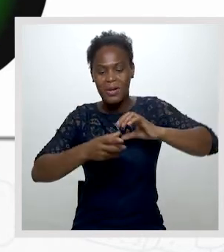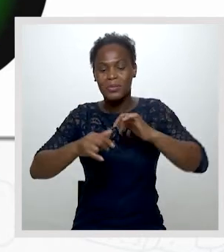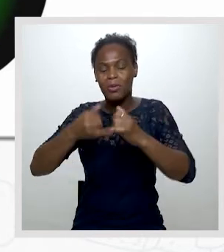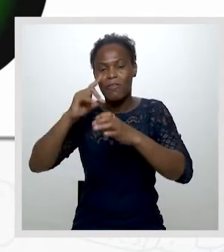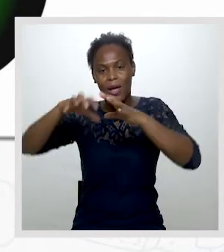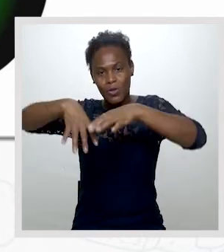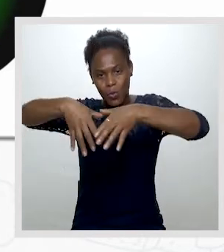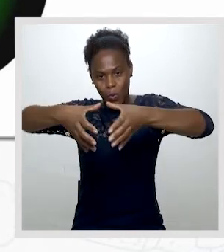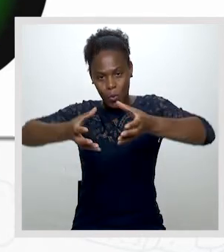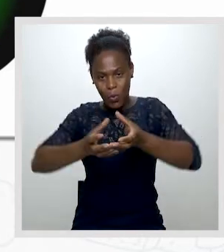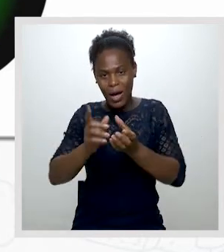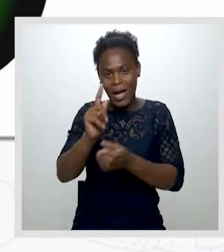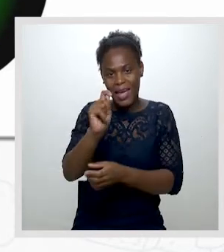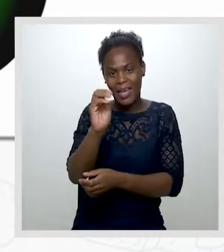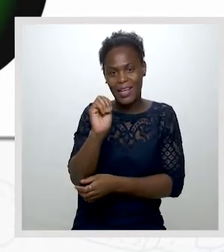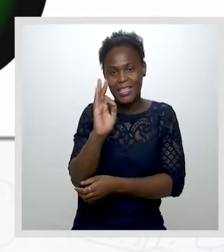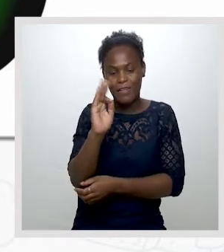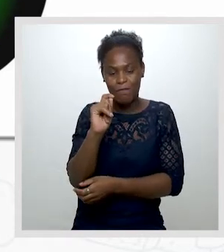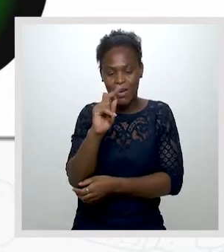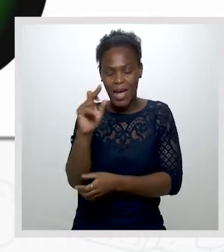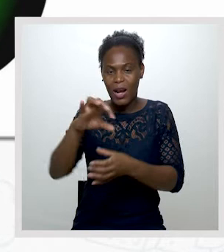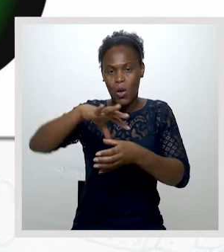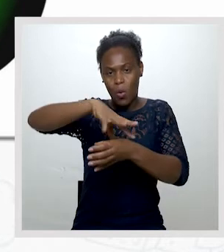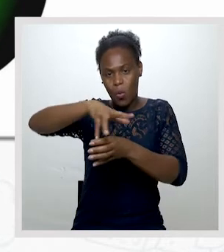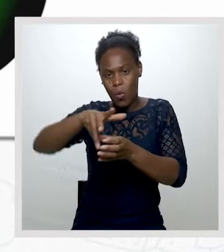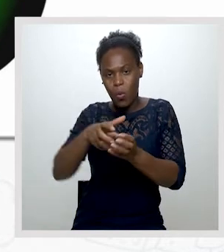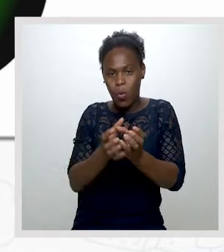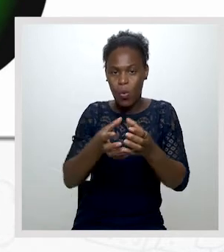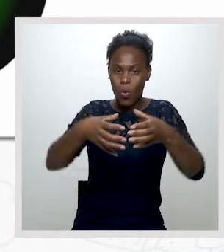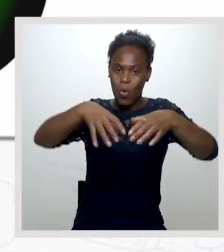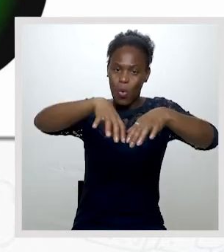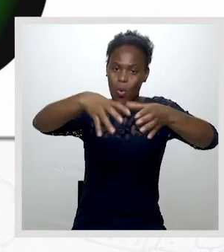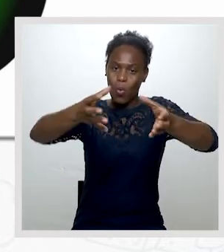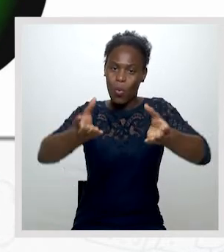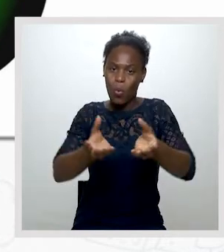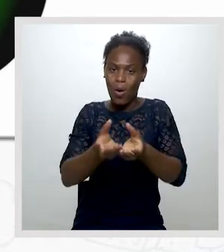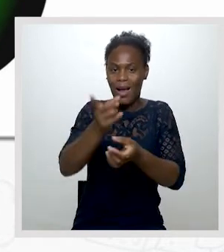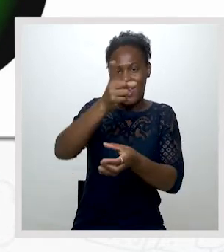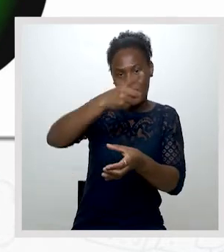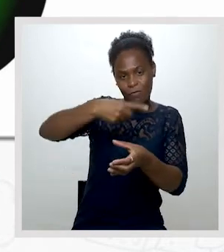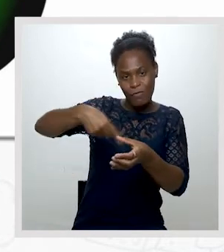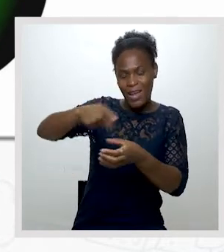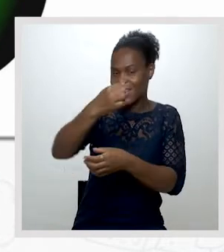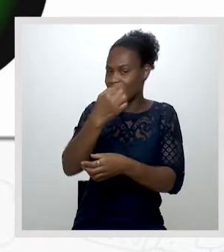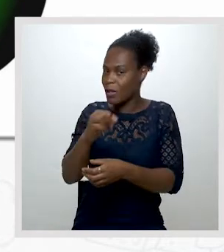esfera. Mas por que que a esfera é um não poliedro?